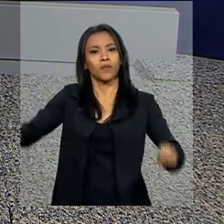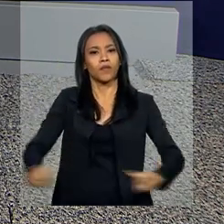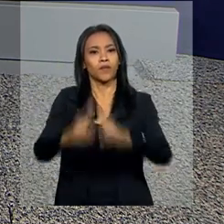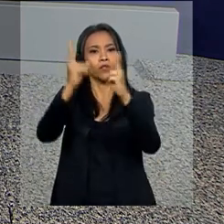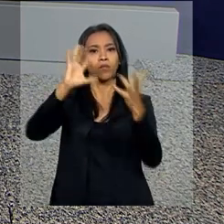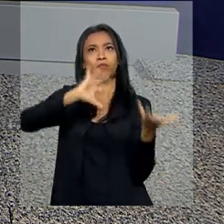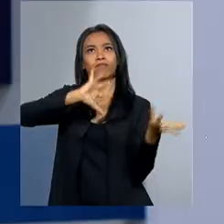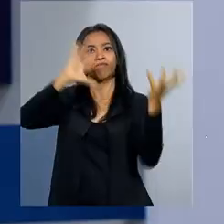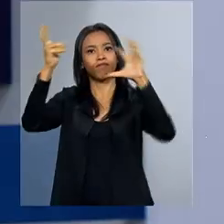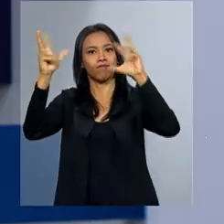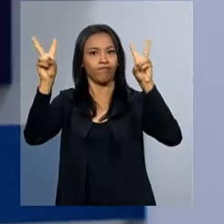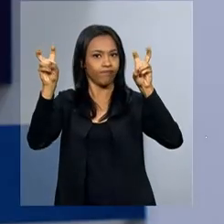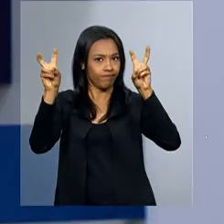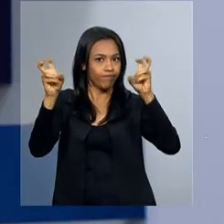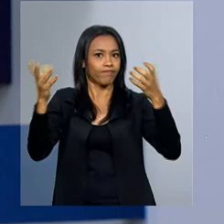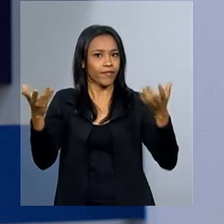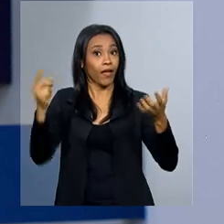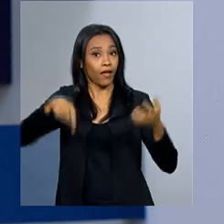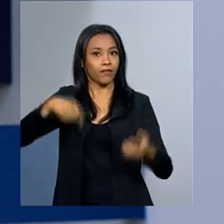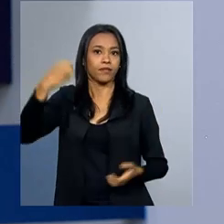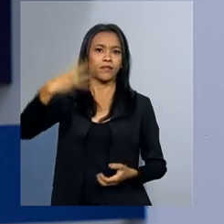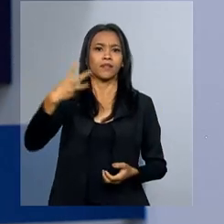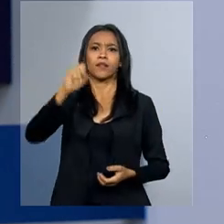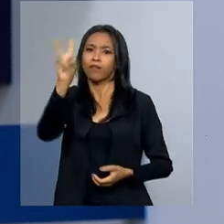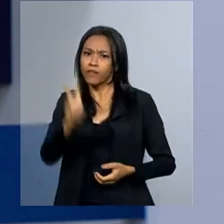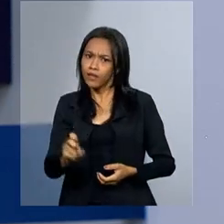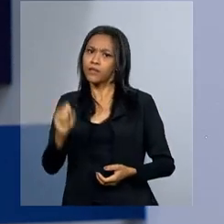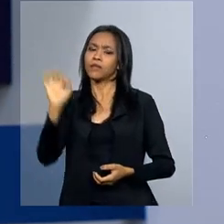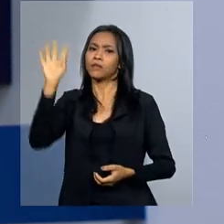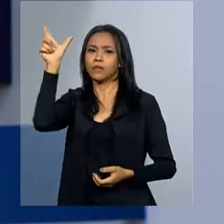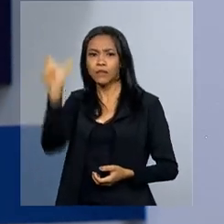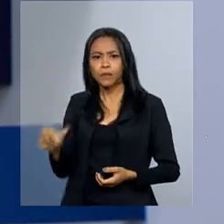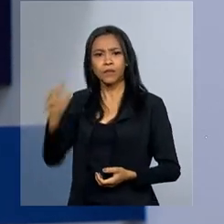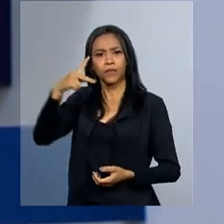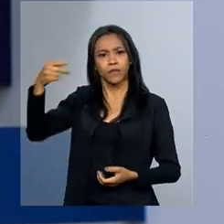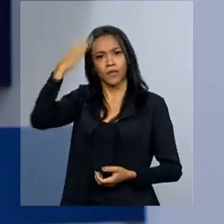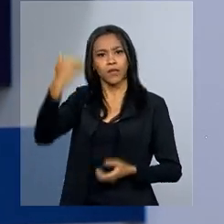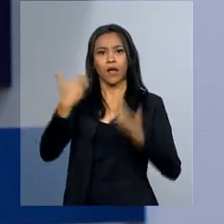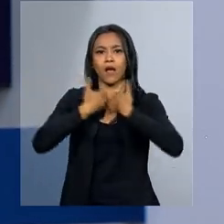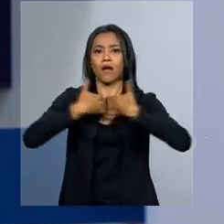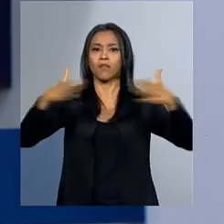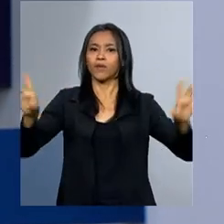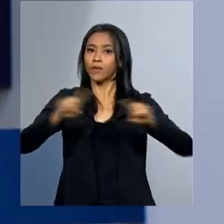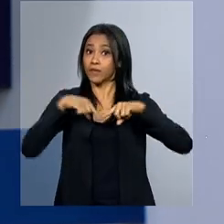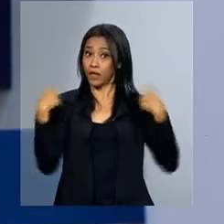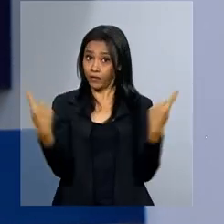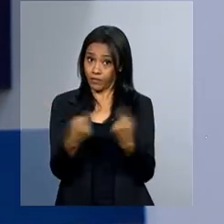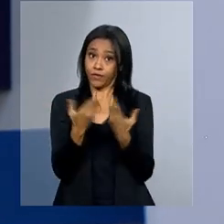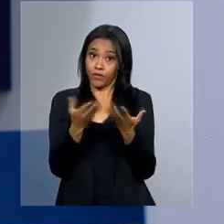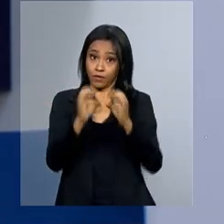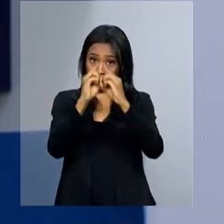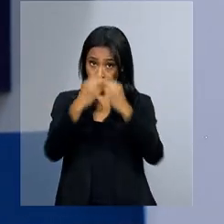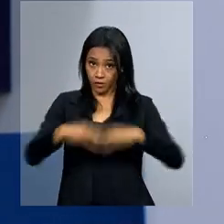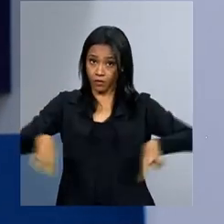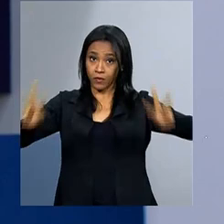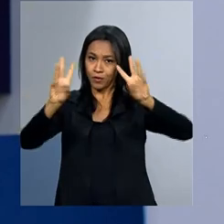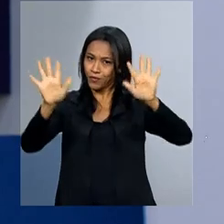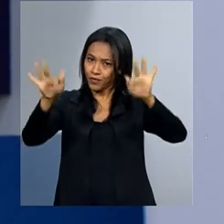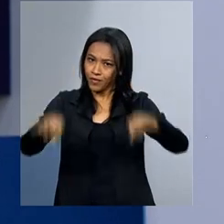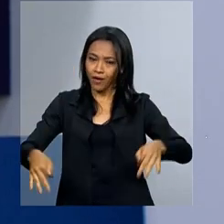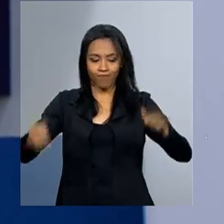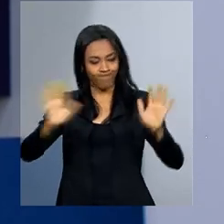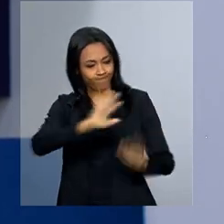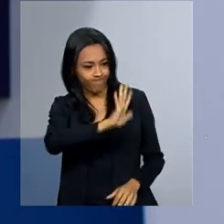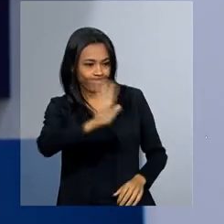mudanças climáticas. Foi a terceira vez que Michel Temer abriu a Assembleia Geral da ONU e, no final, ele se despediu das